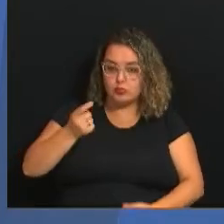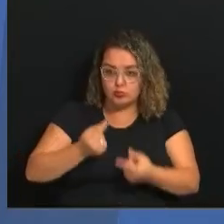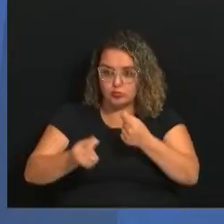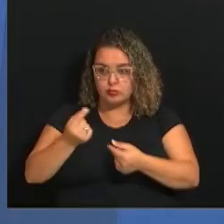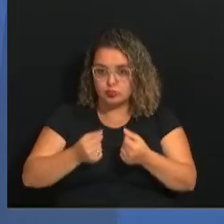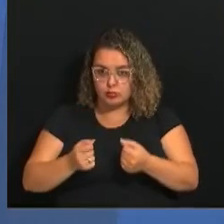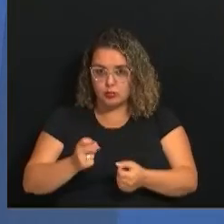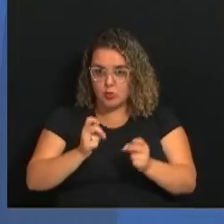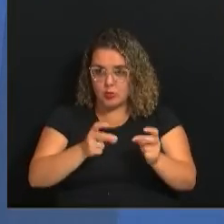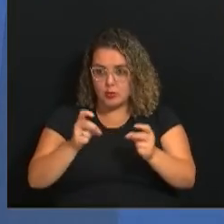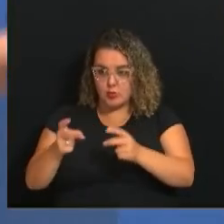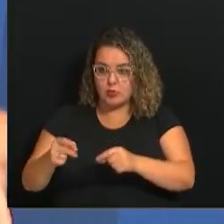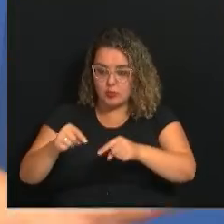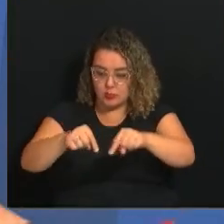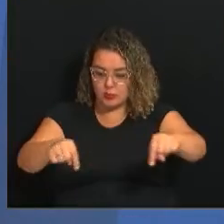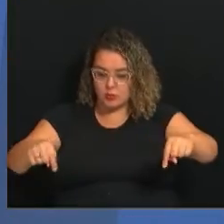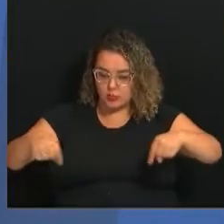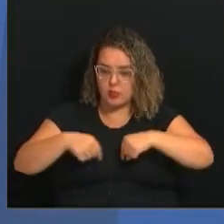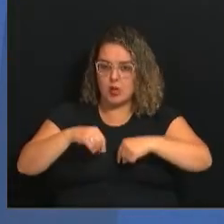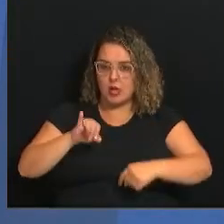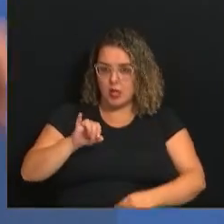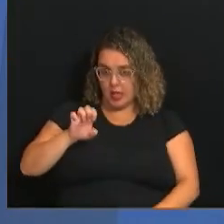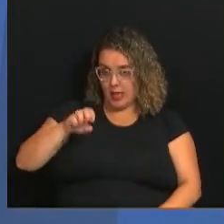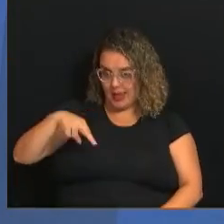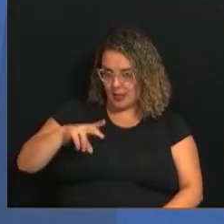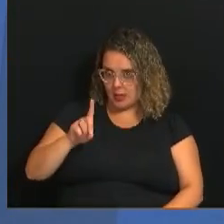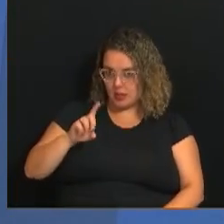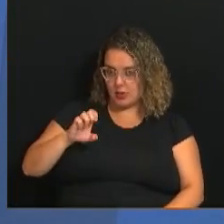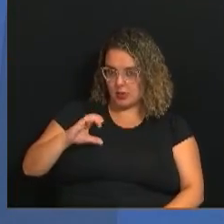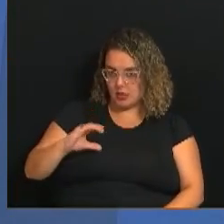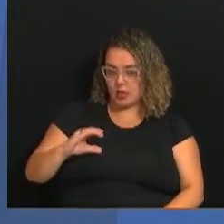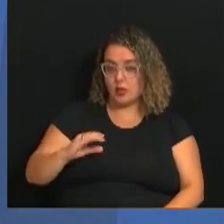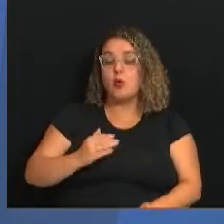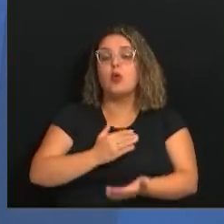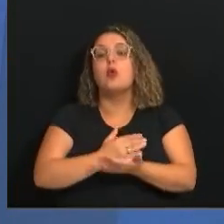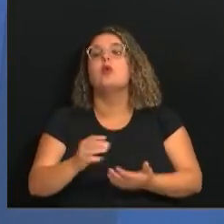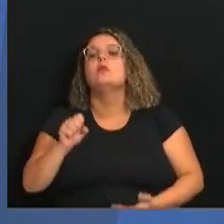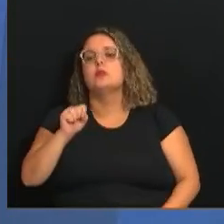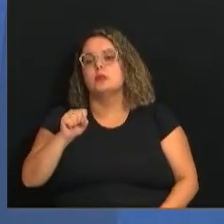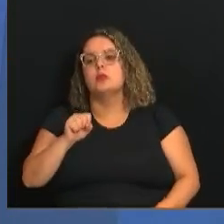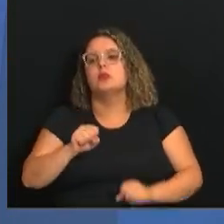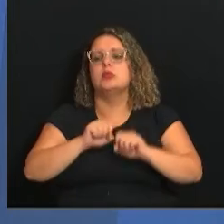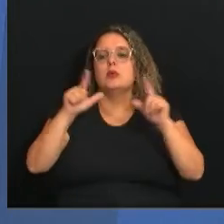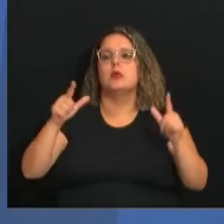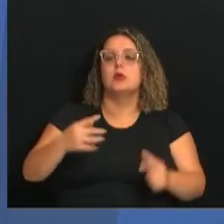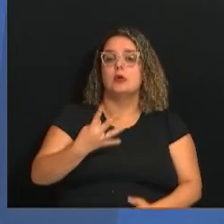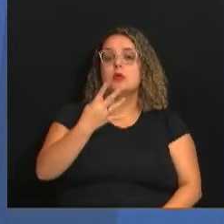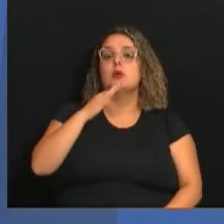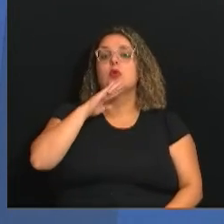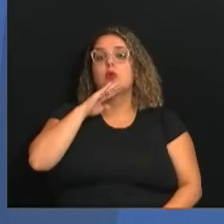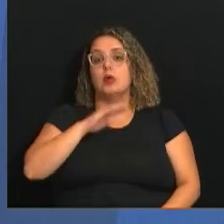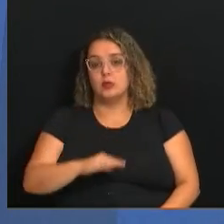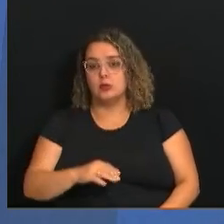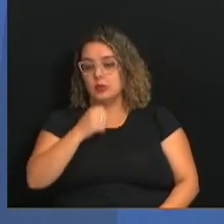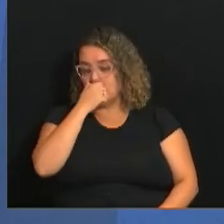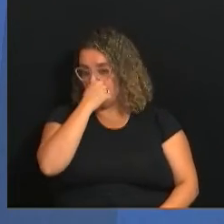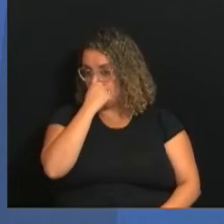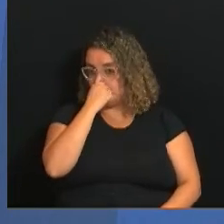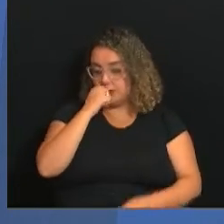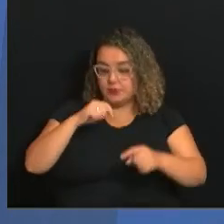A outra recomendação é, claro, evitar acúmulo de entulho irrecicláveis, garrafas e outros potes